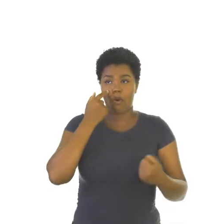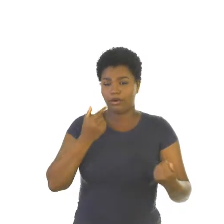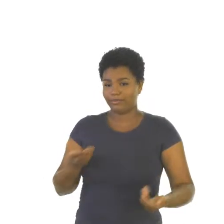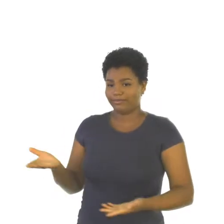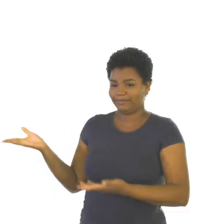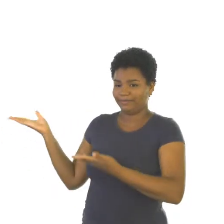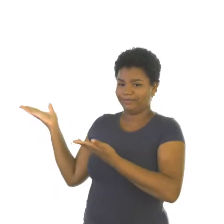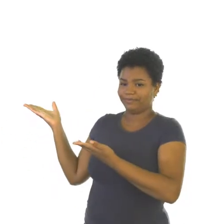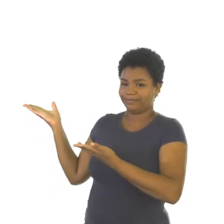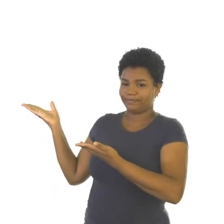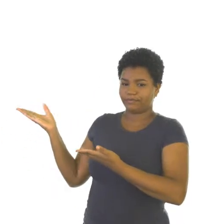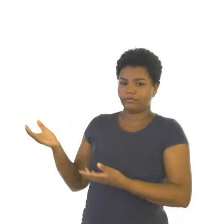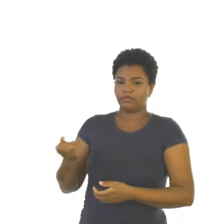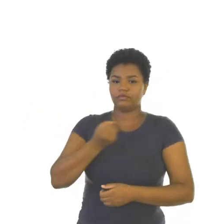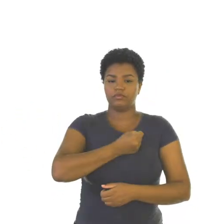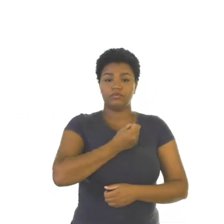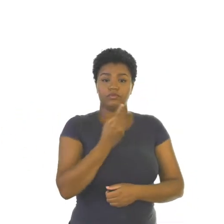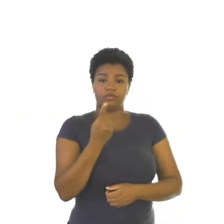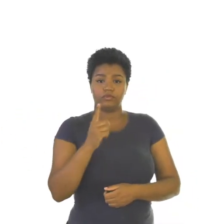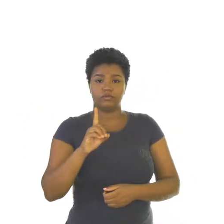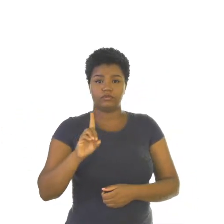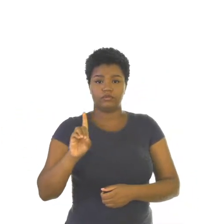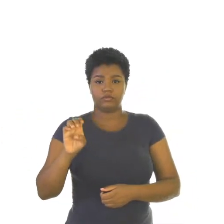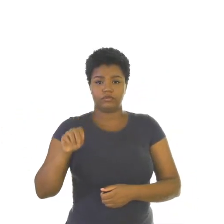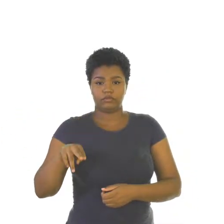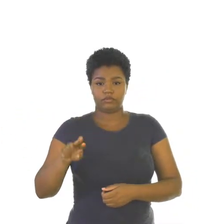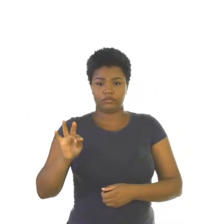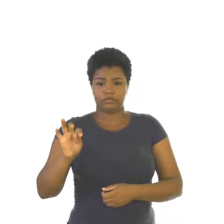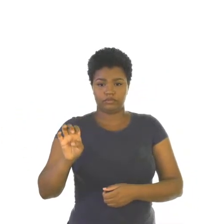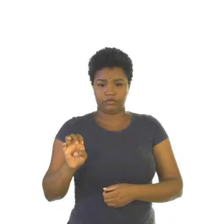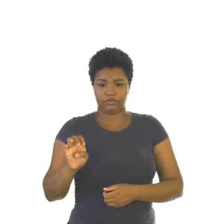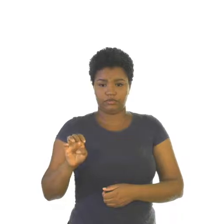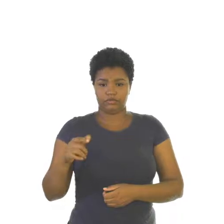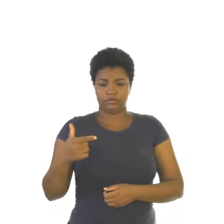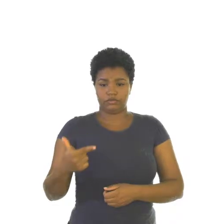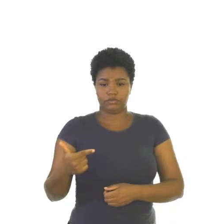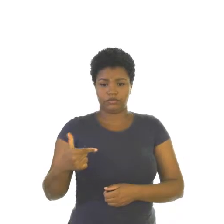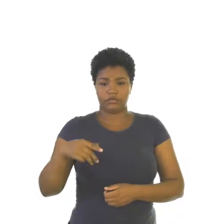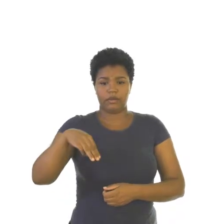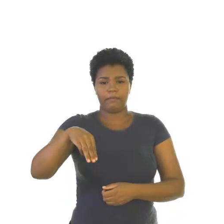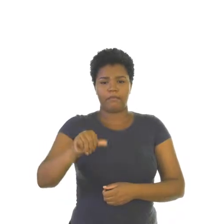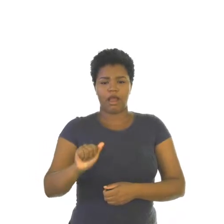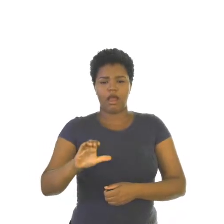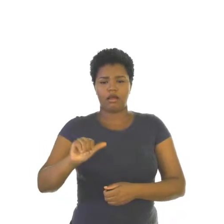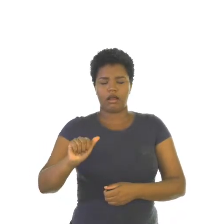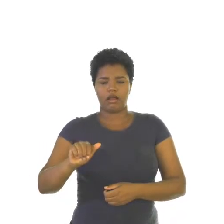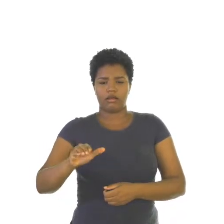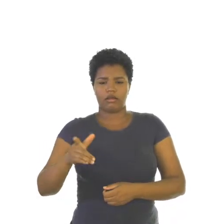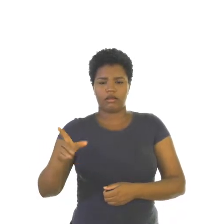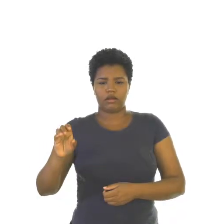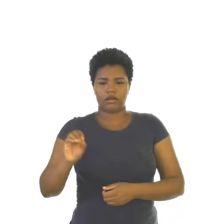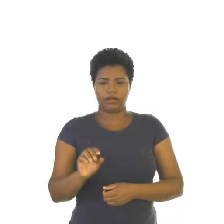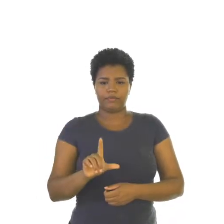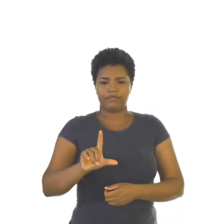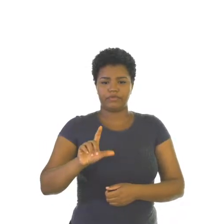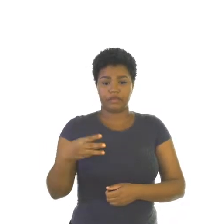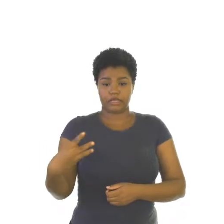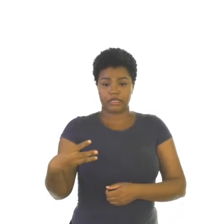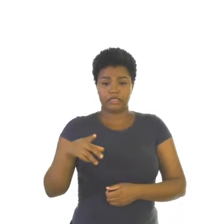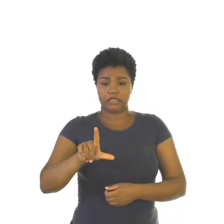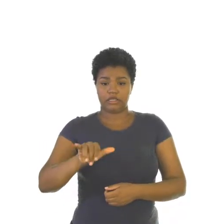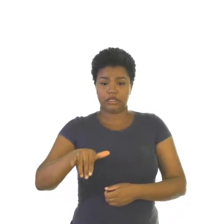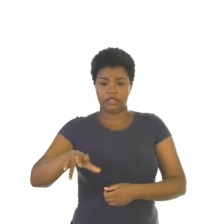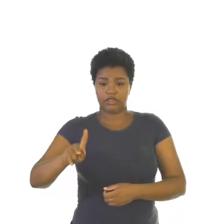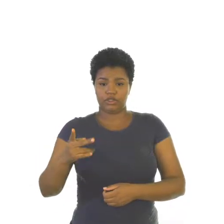tela. Número 1, dente. Número 2, macacão. Número 3, linho. Número